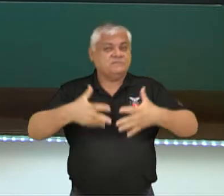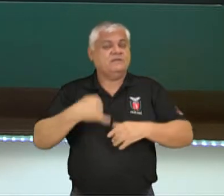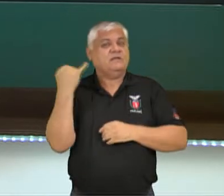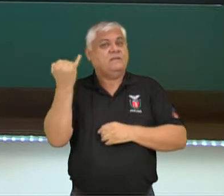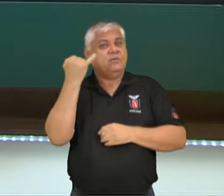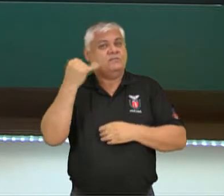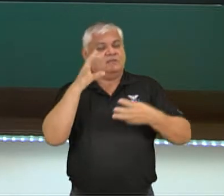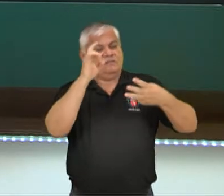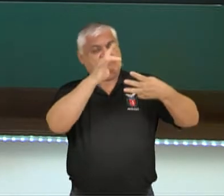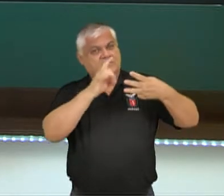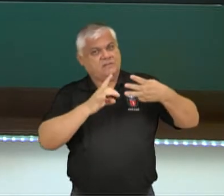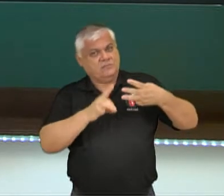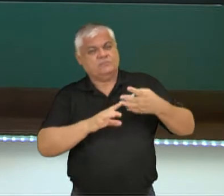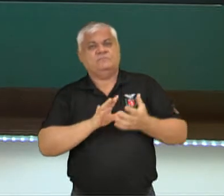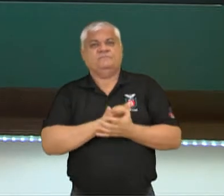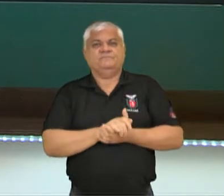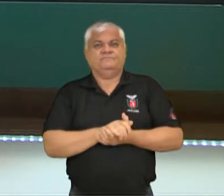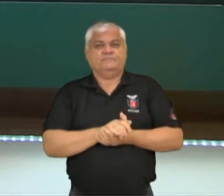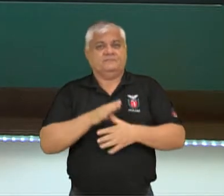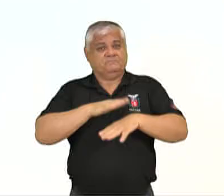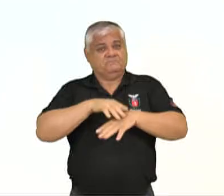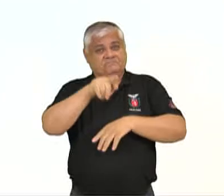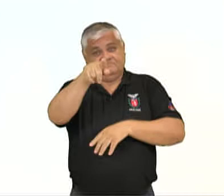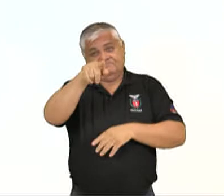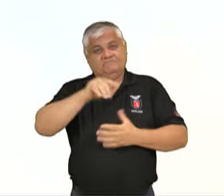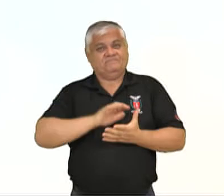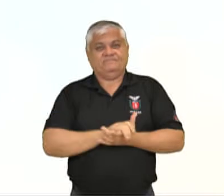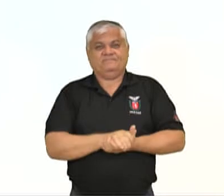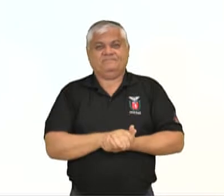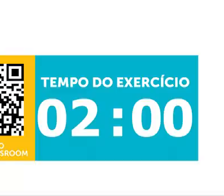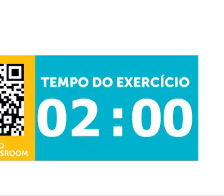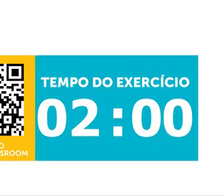importância de cada um desses eventos. Agora é com você.